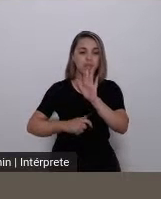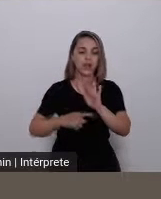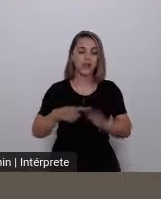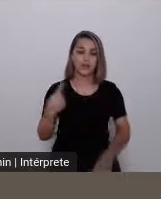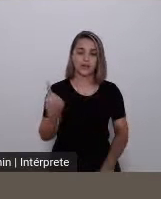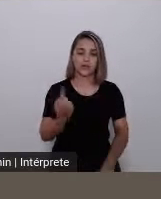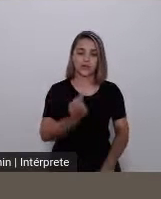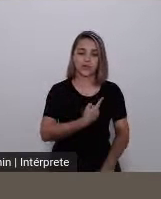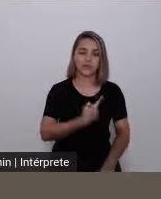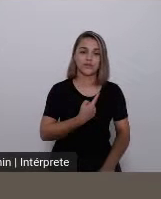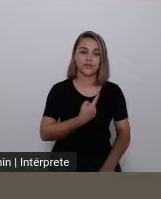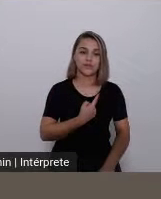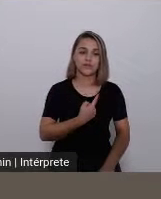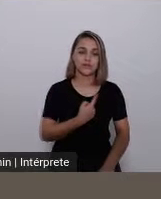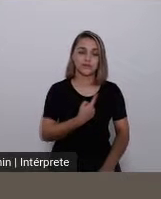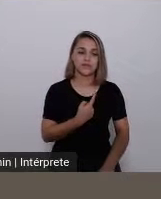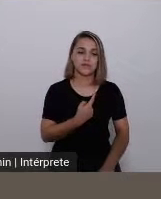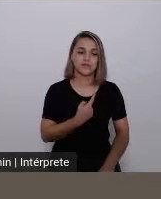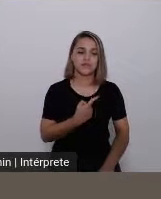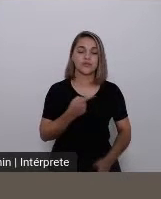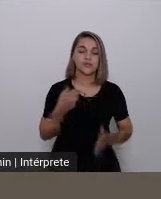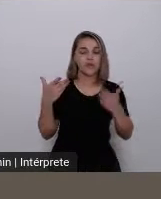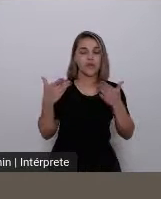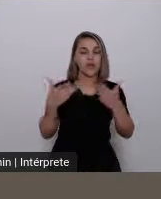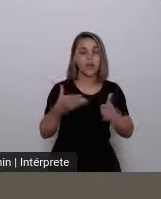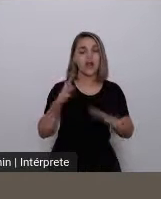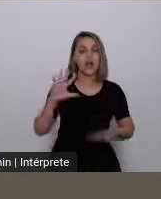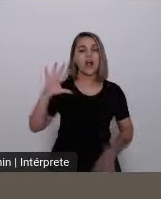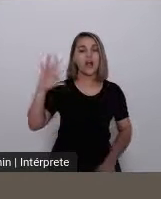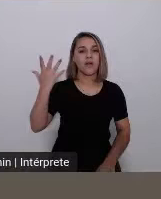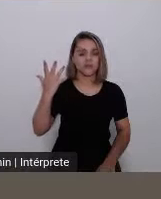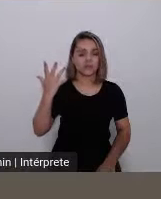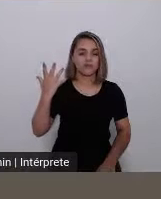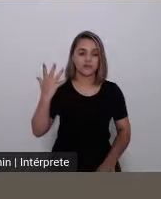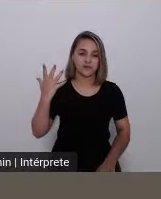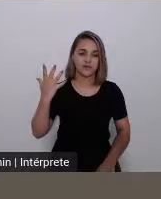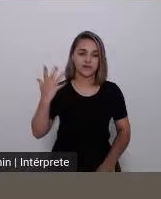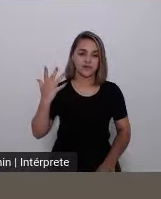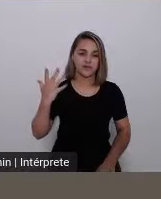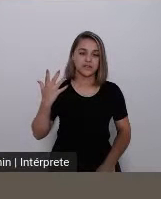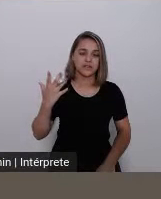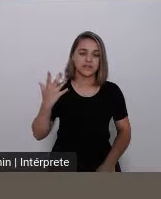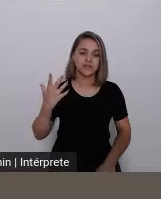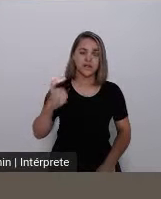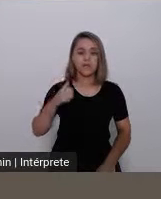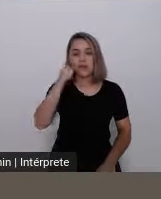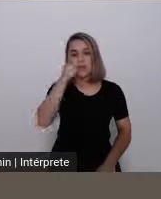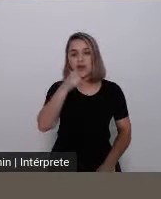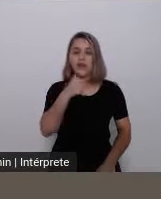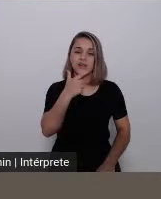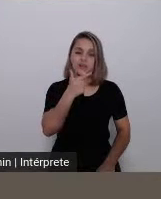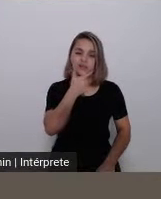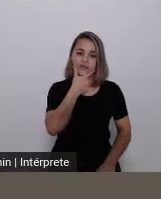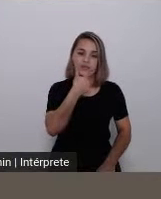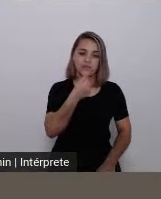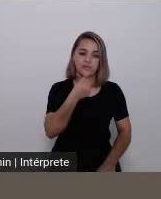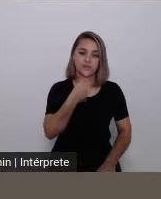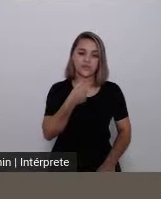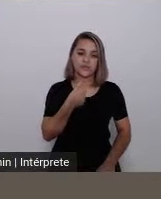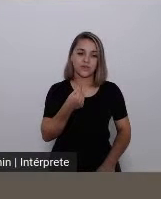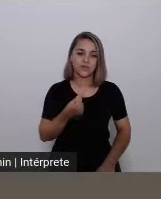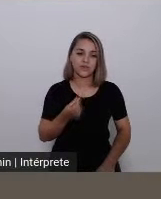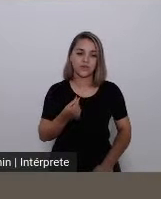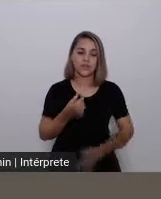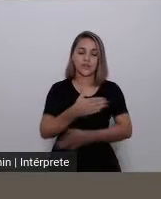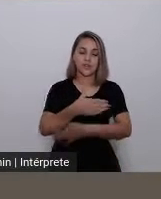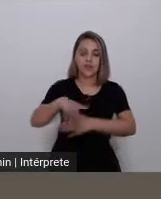Instantâneos, dedicada a flagrantes das damas e cavalheiros elegantes que circulavam pelas ruas do